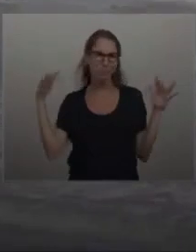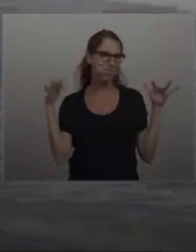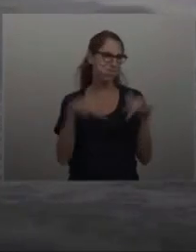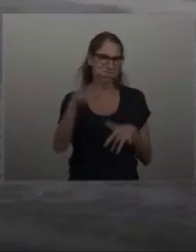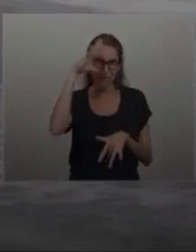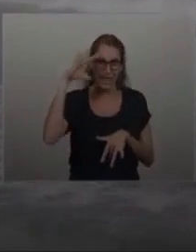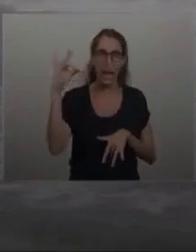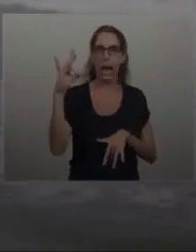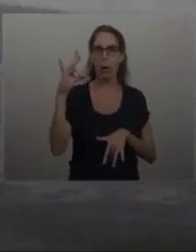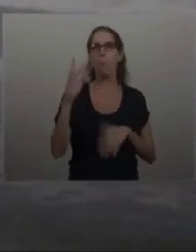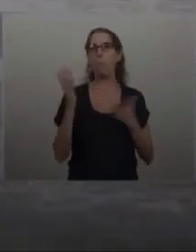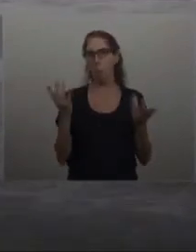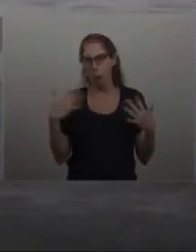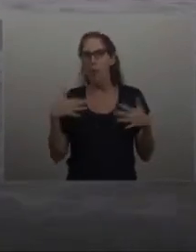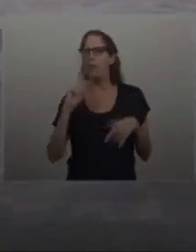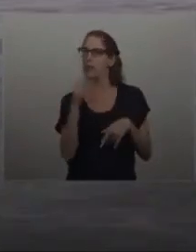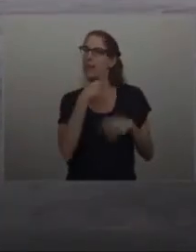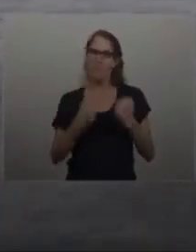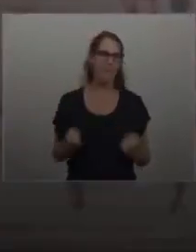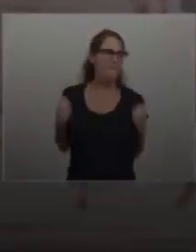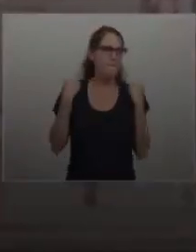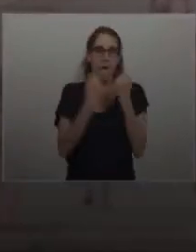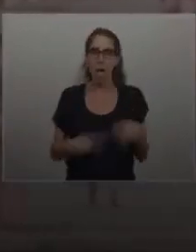Hoy los números que tenemos,